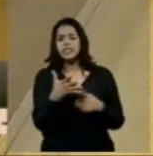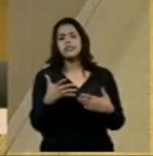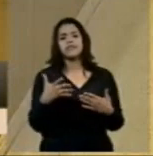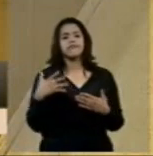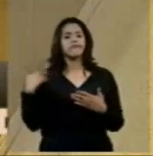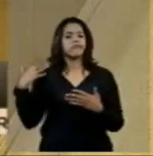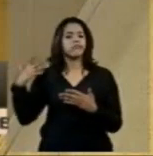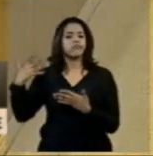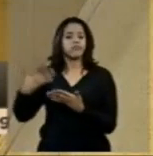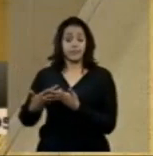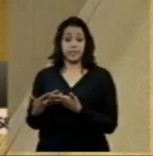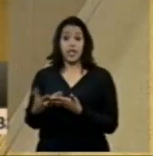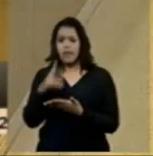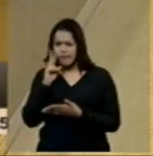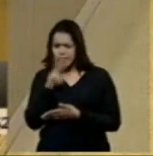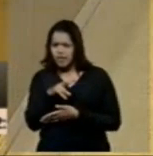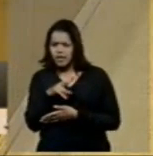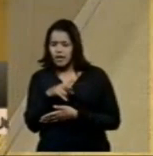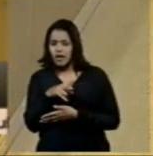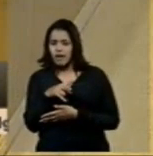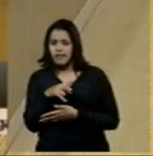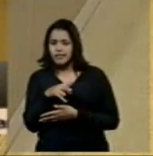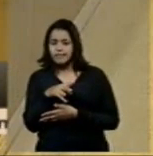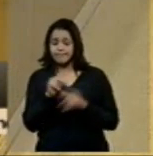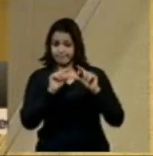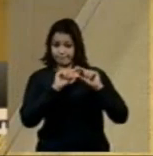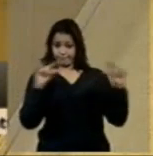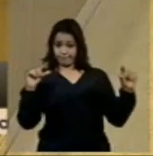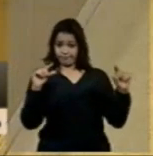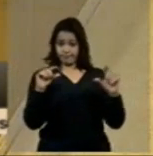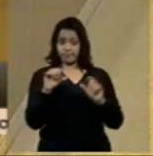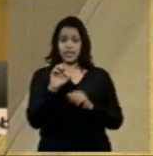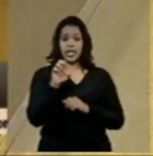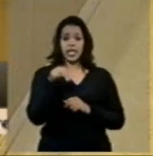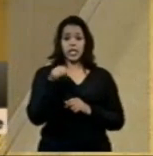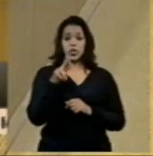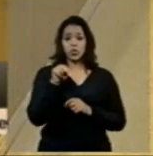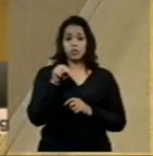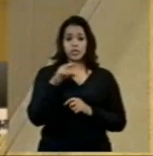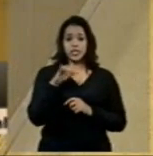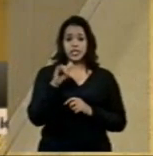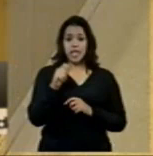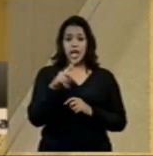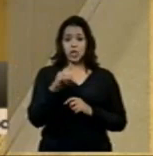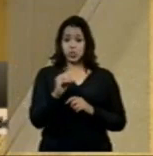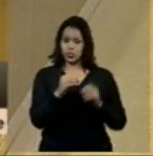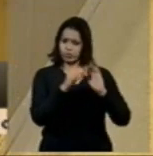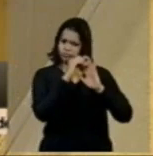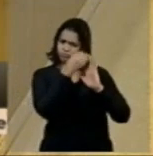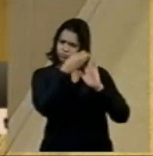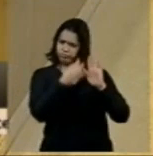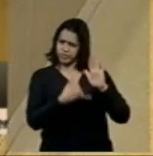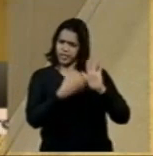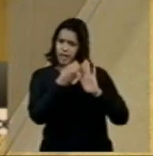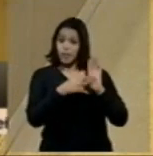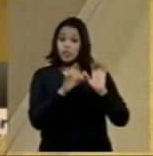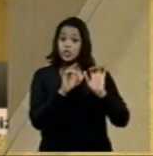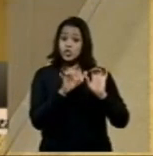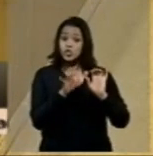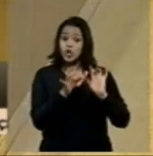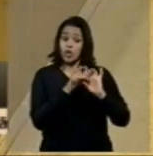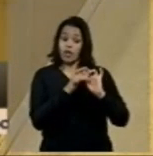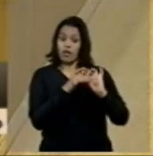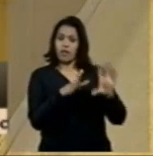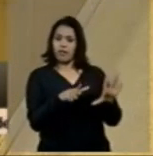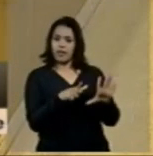1986, e vejam que, inicialmente, o enunciado, ele dizia respeito a permitir apenas e tão